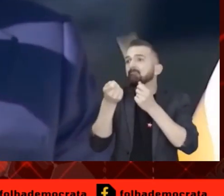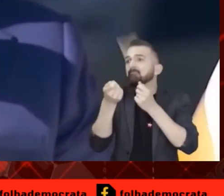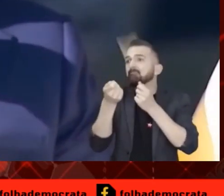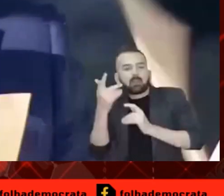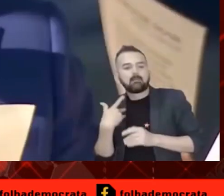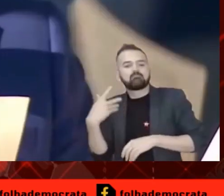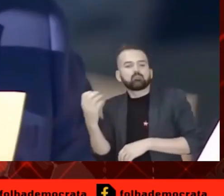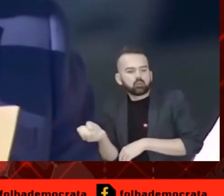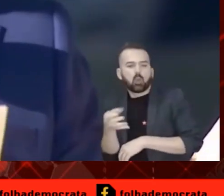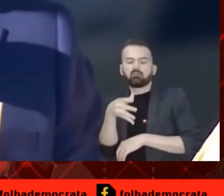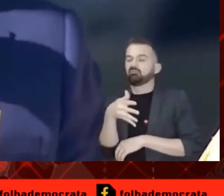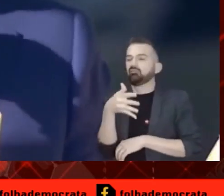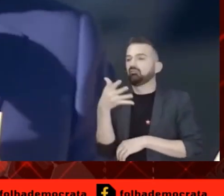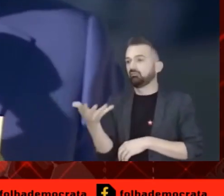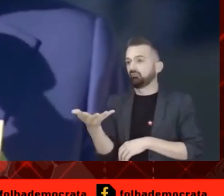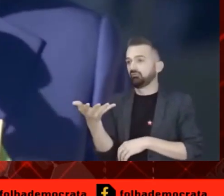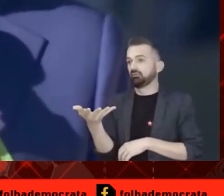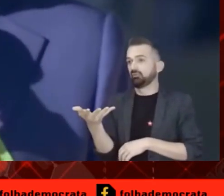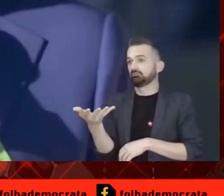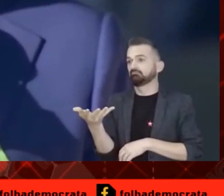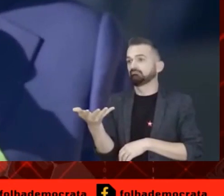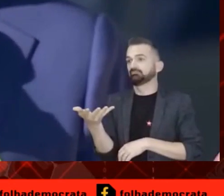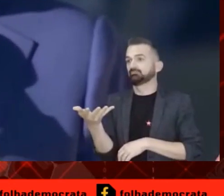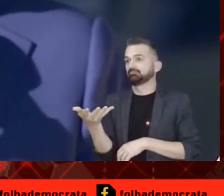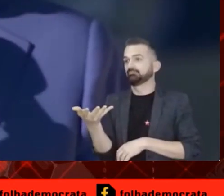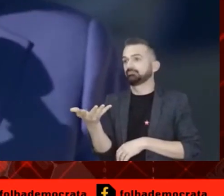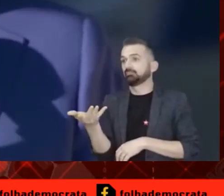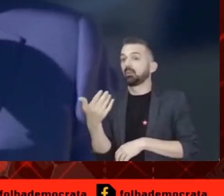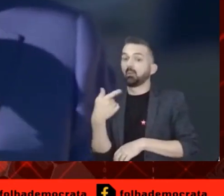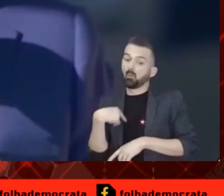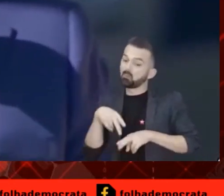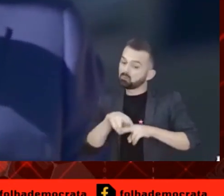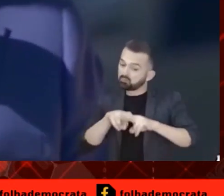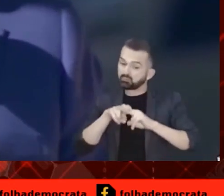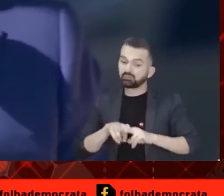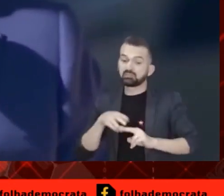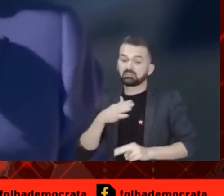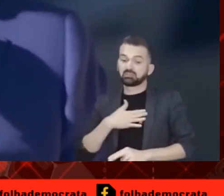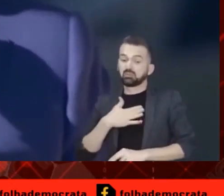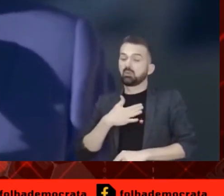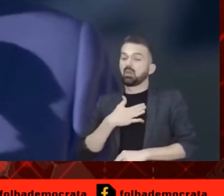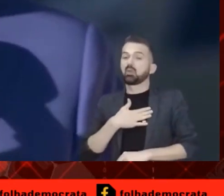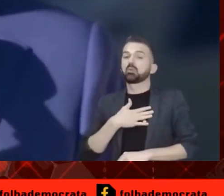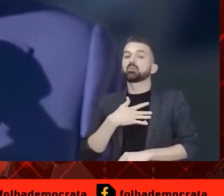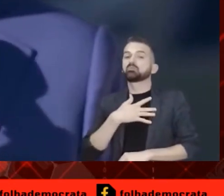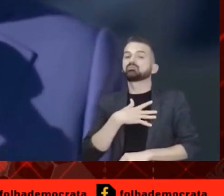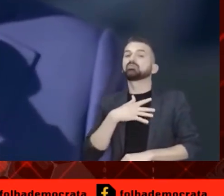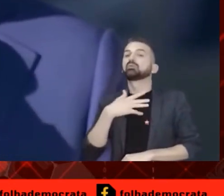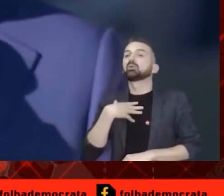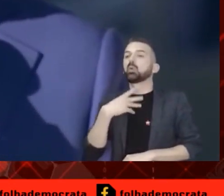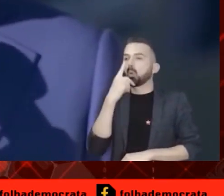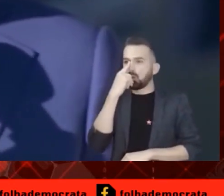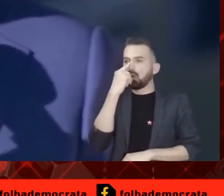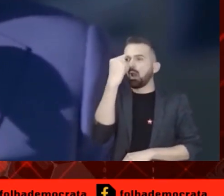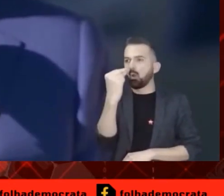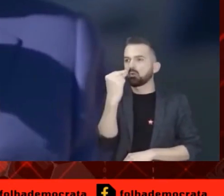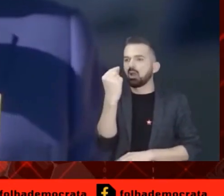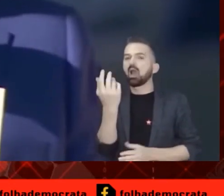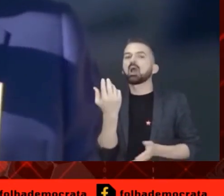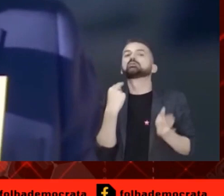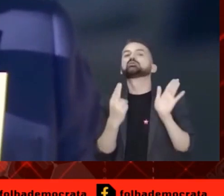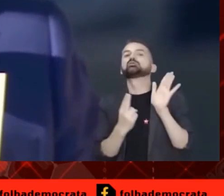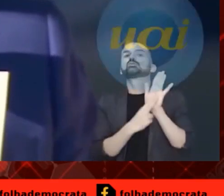por isso eu e o meu companheiro vice Geraldo Alckmin Assumimos hoje diante de vocês